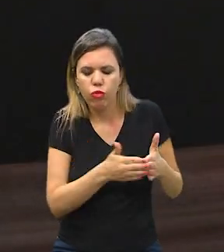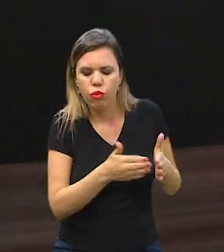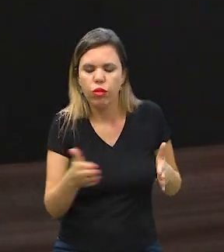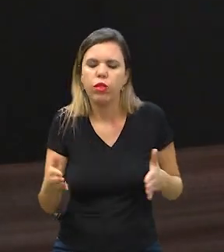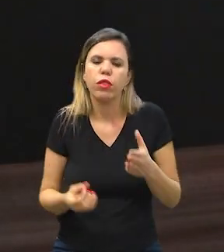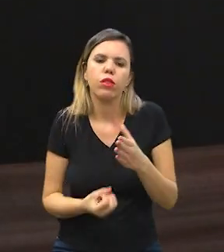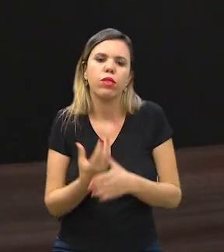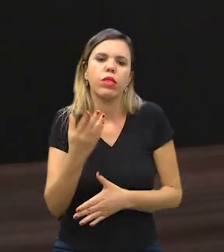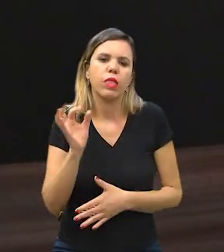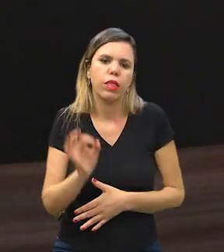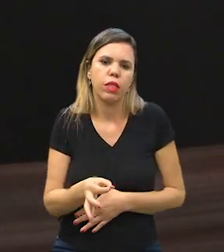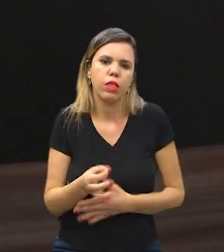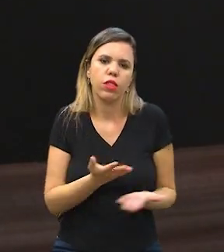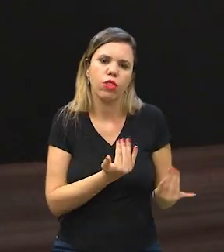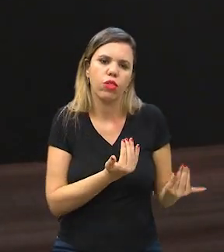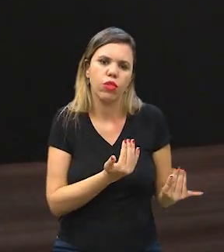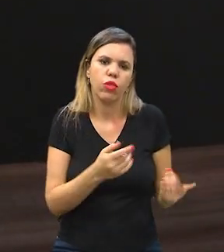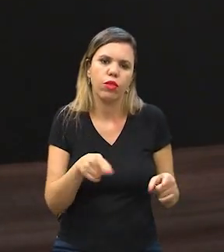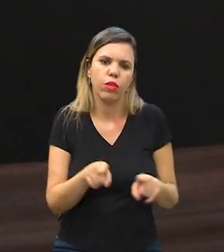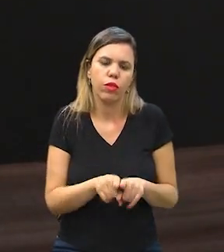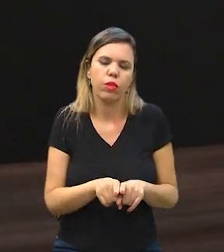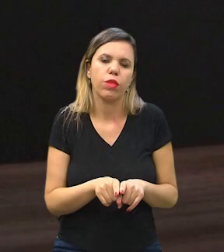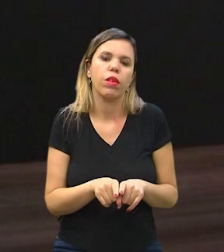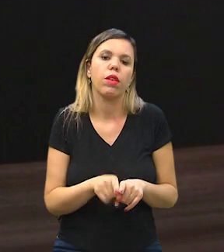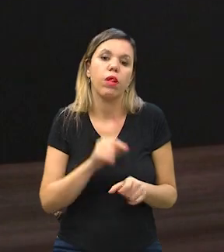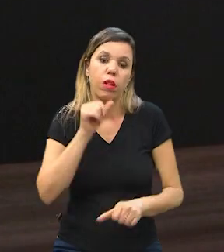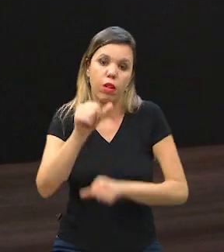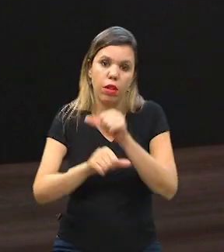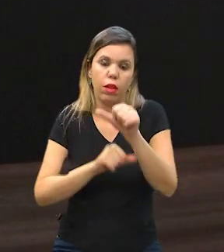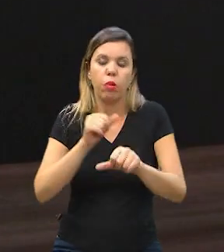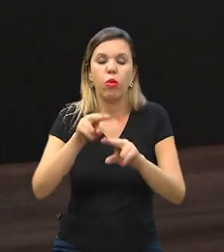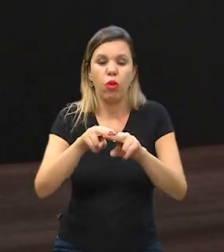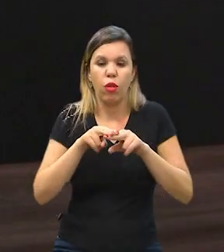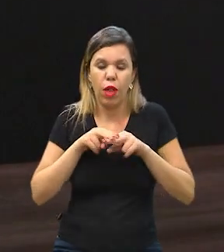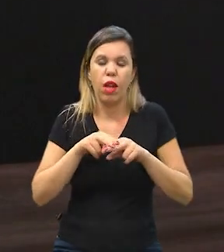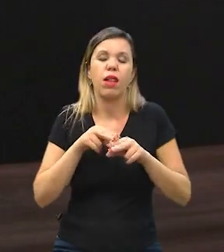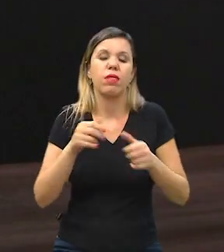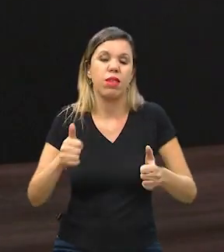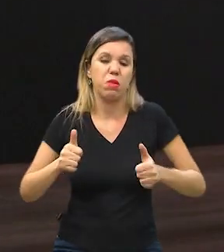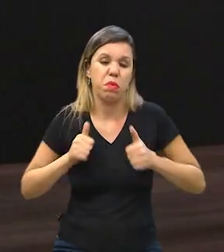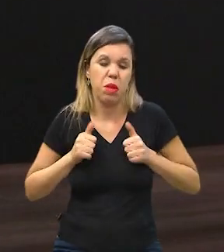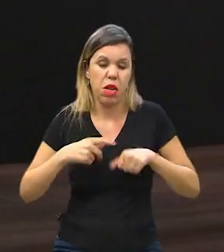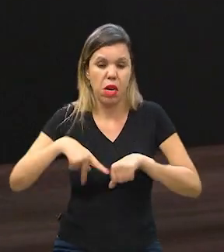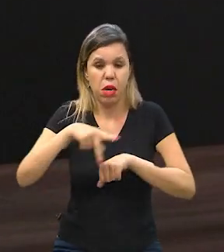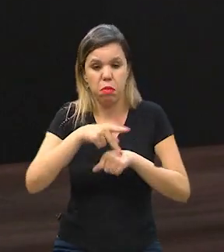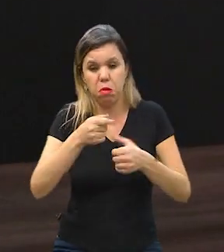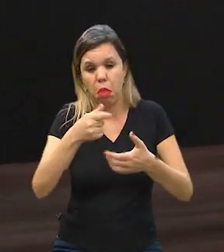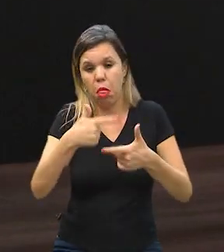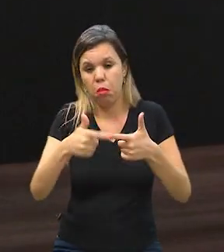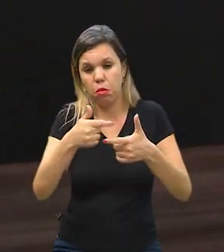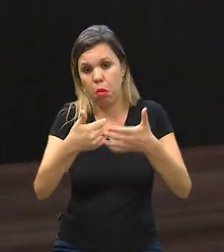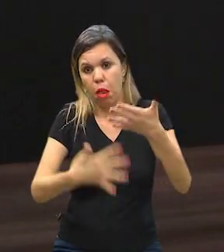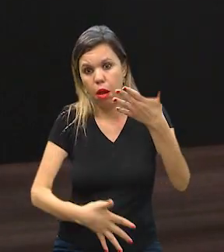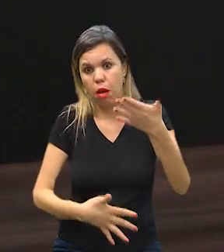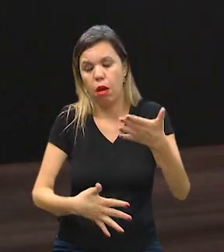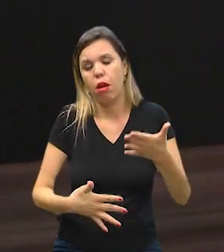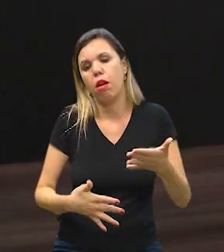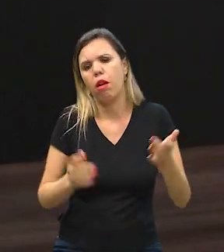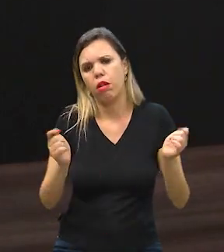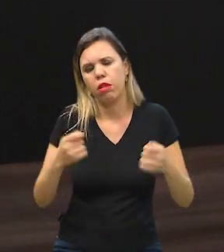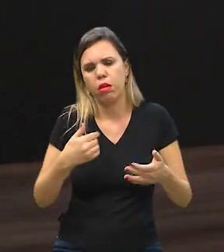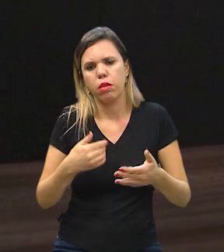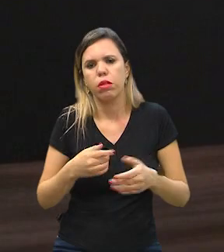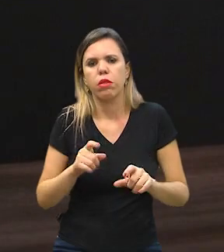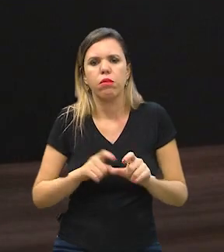cenário, que com certeza a juventude também é impactada de desemprego no nosso país, uma série de coisas, que dá